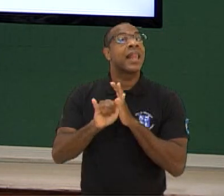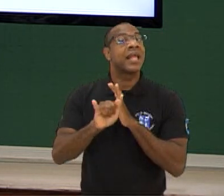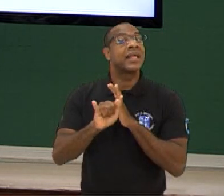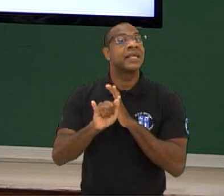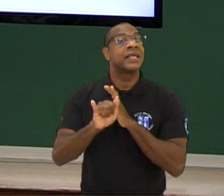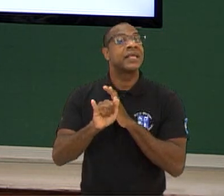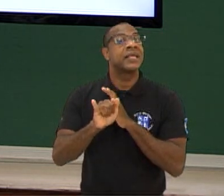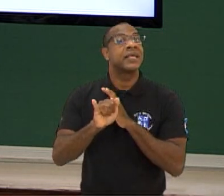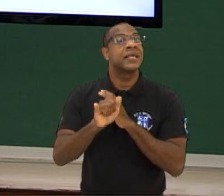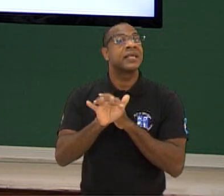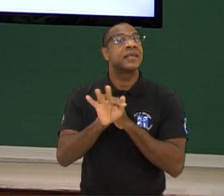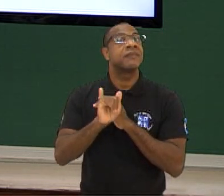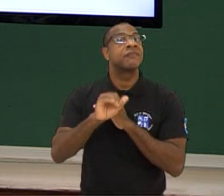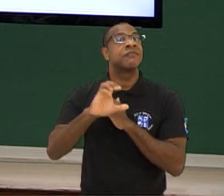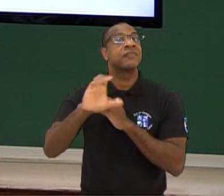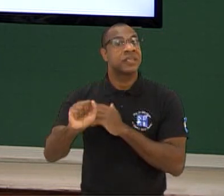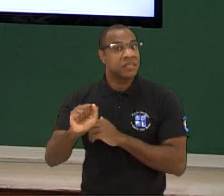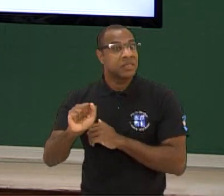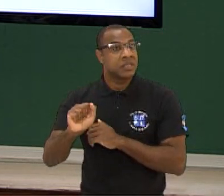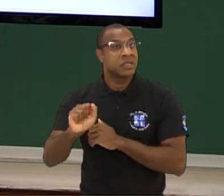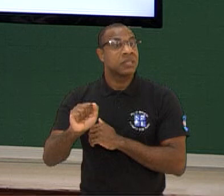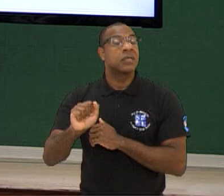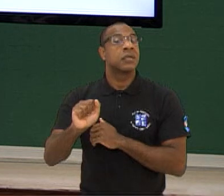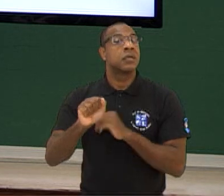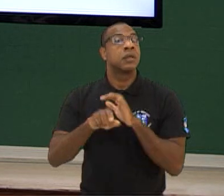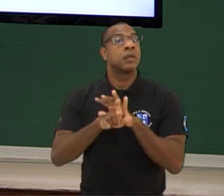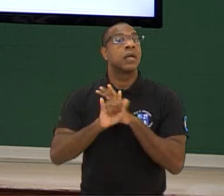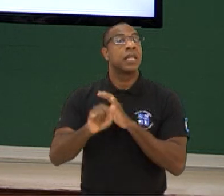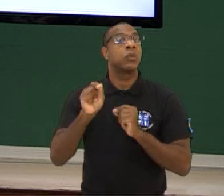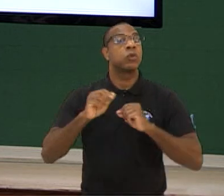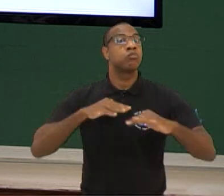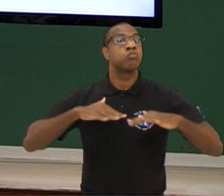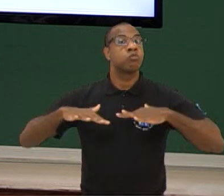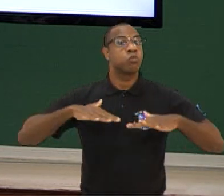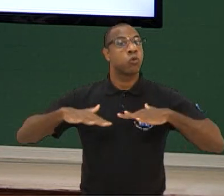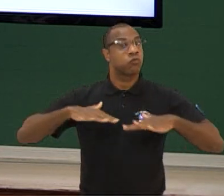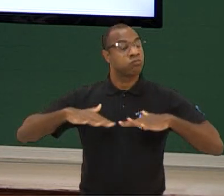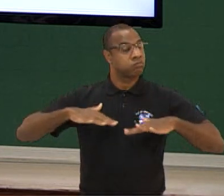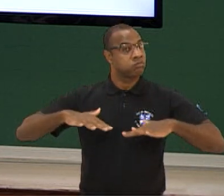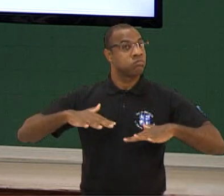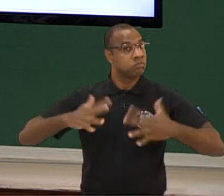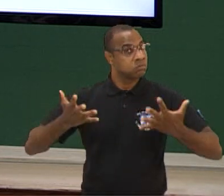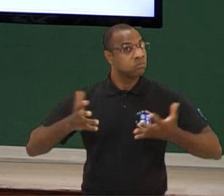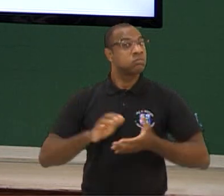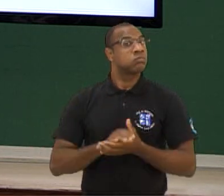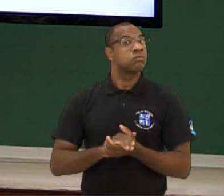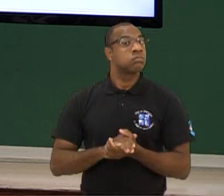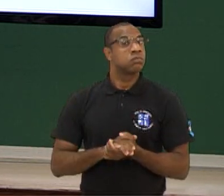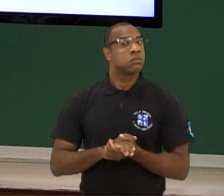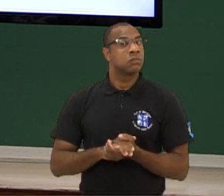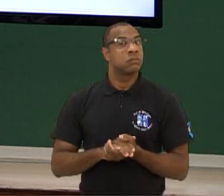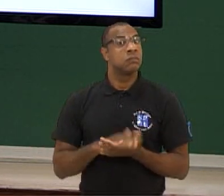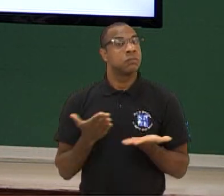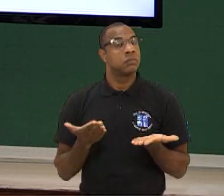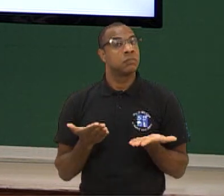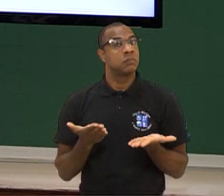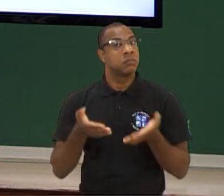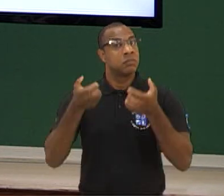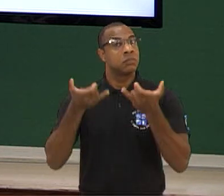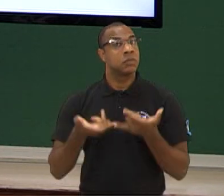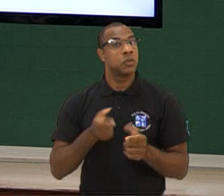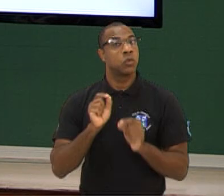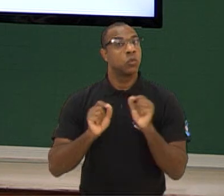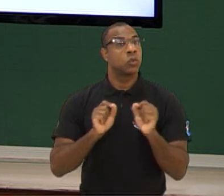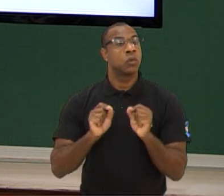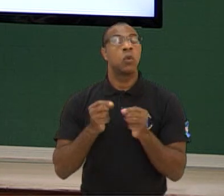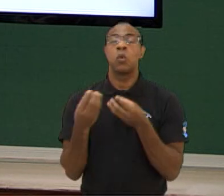física, certo? Que é muito importante salientar que nós estamos falando de uma lei de movimento, certo? E que fala sobre como